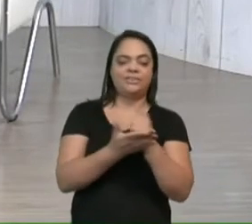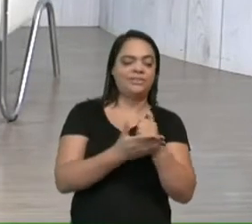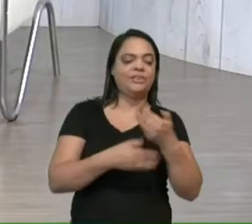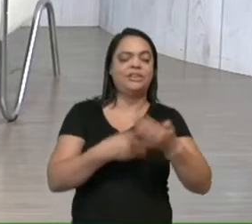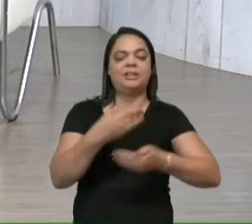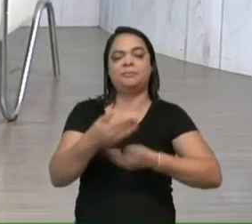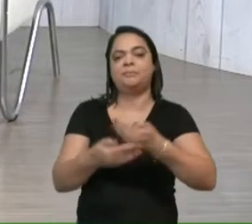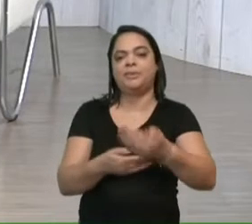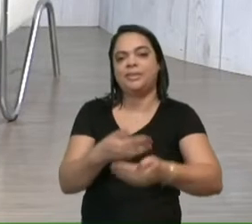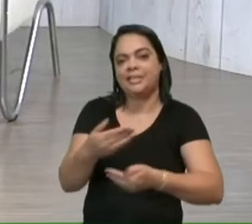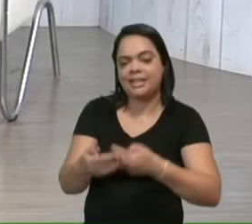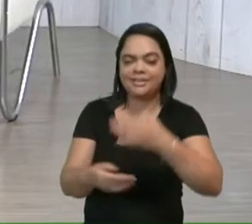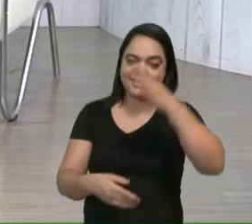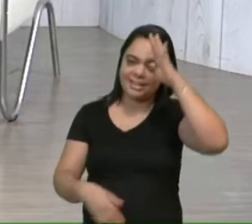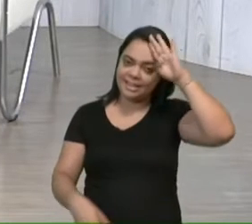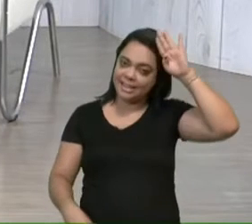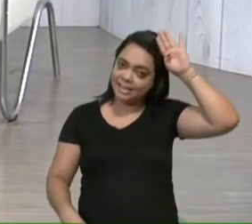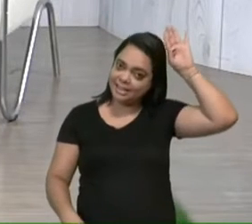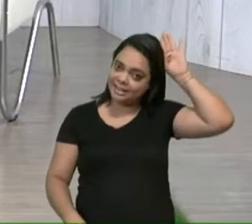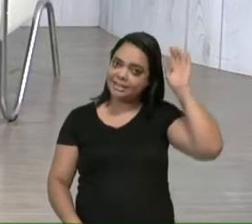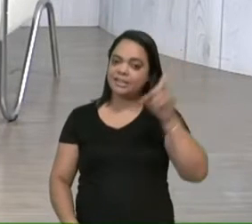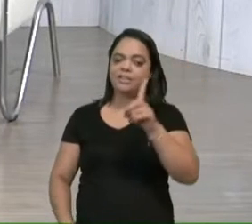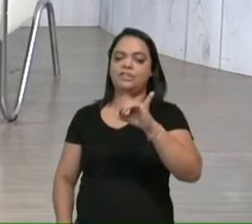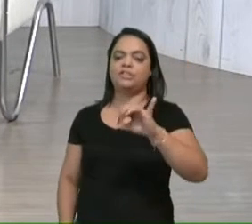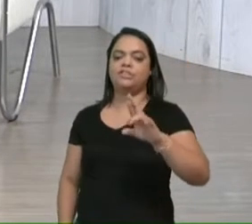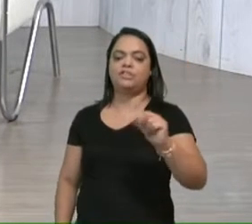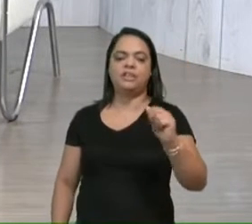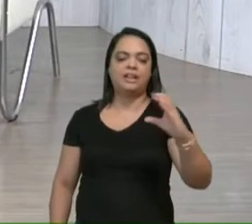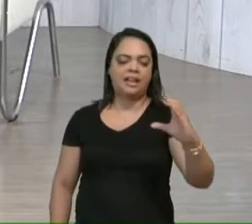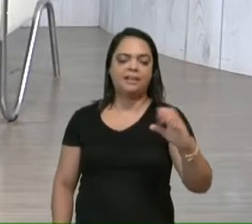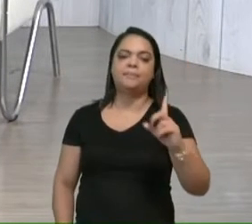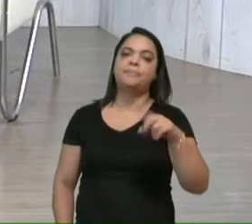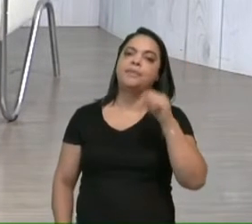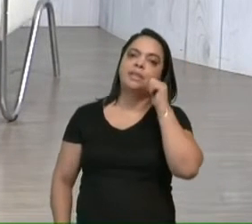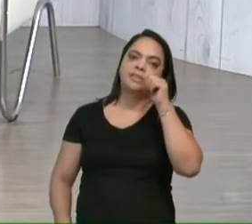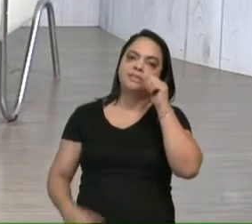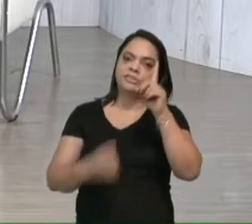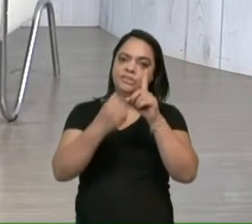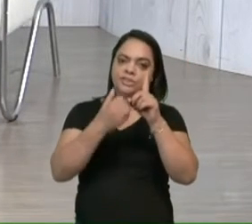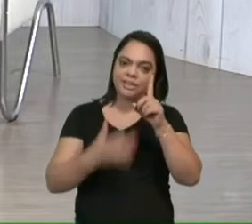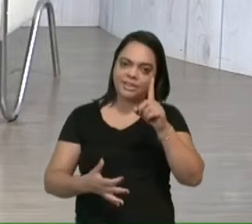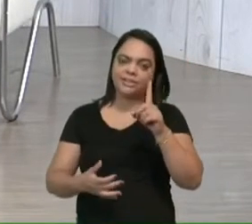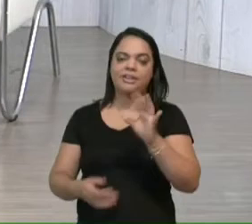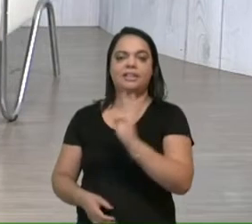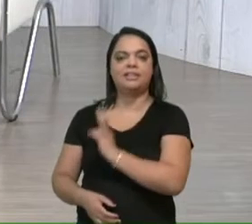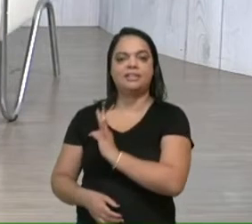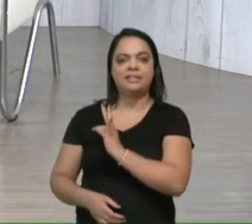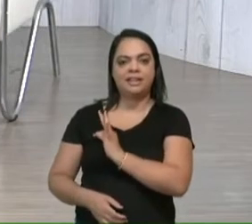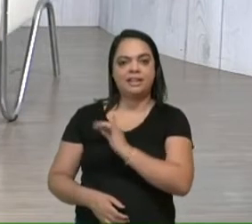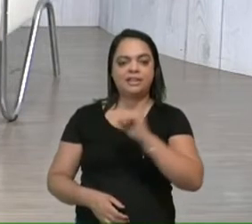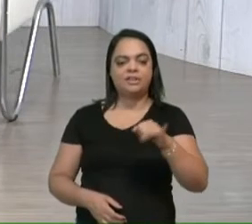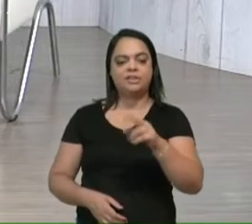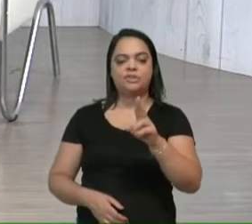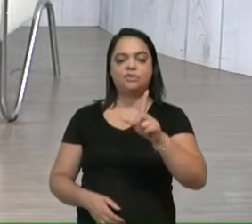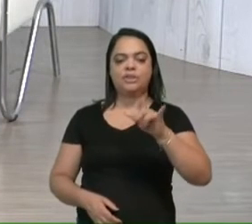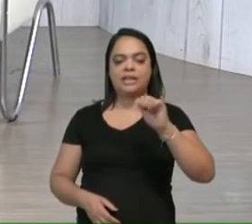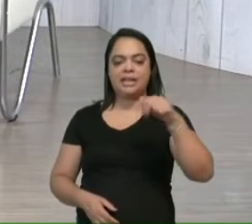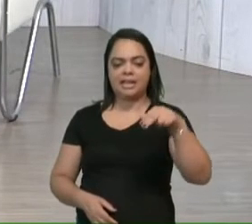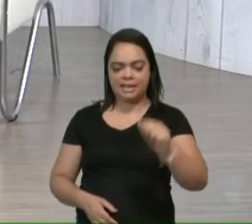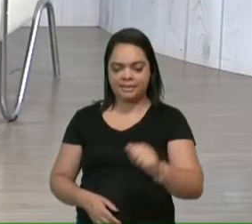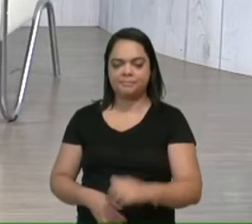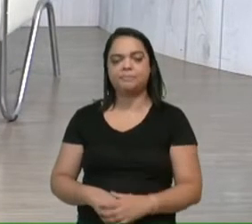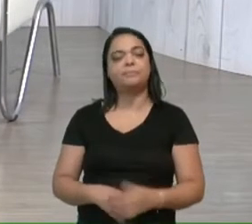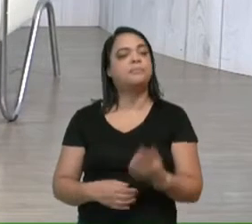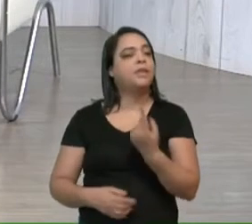processo Acadêmico que é a dirac cuja diretora é a nossa técnica Juliana tá